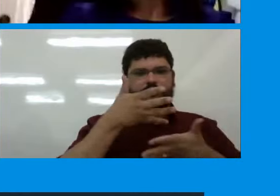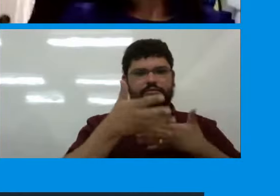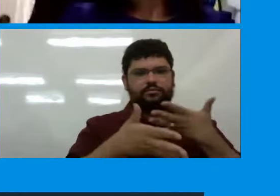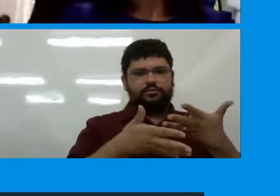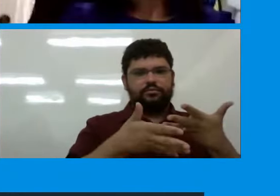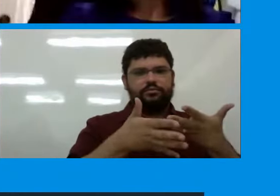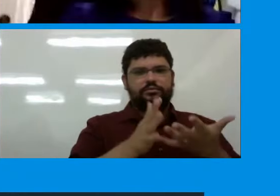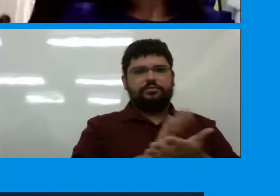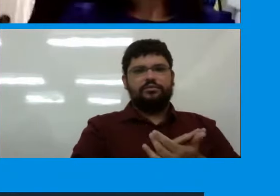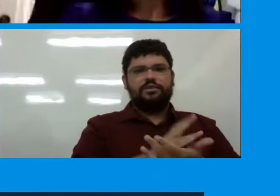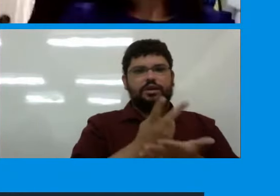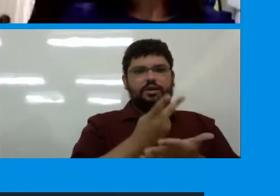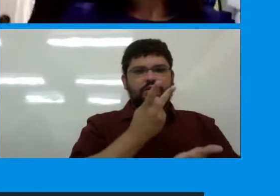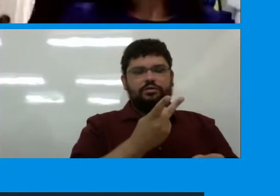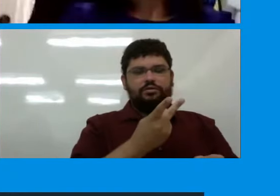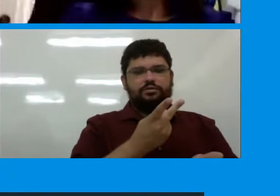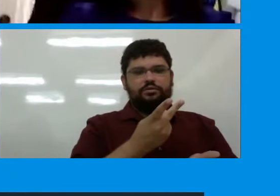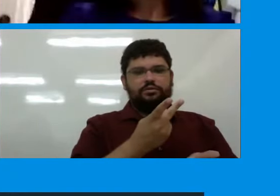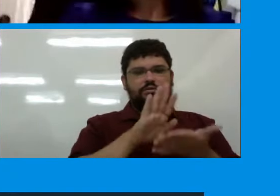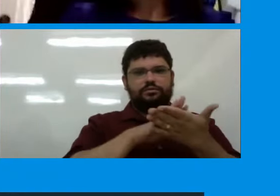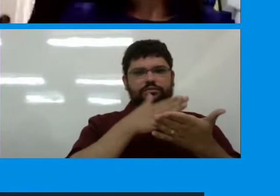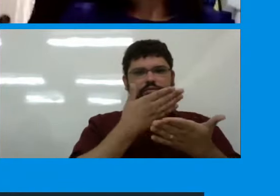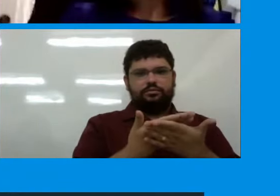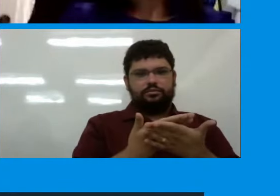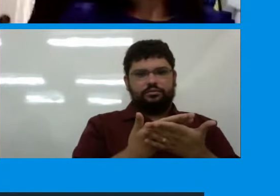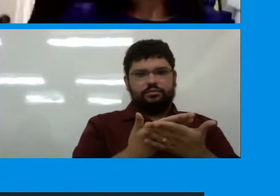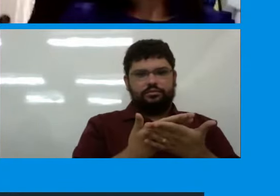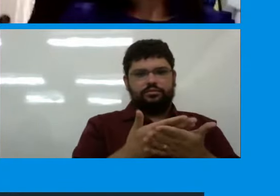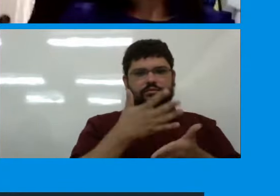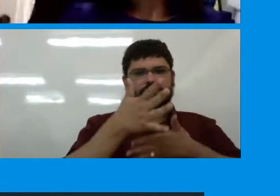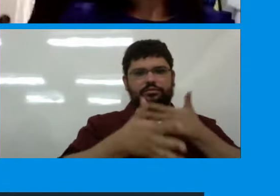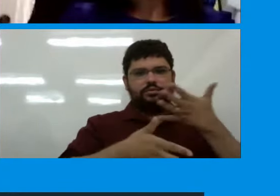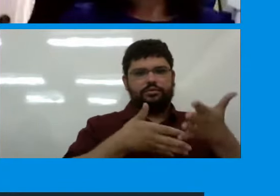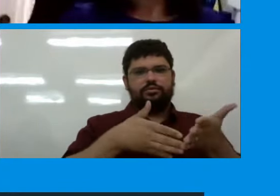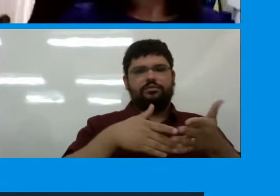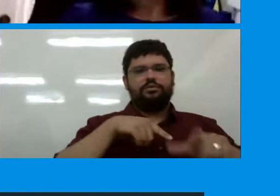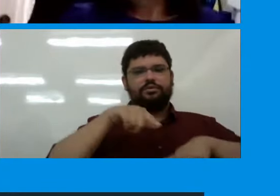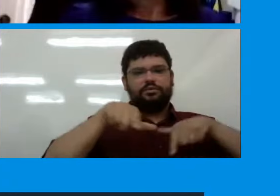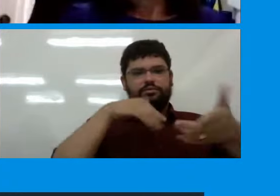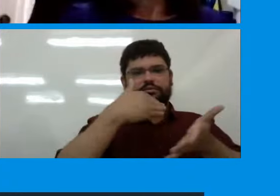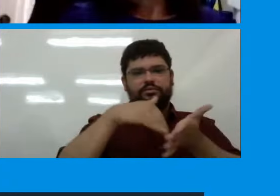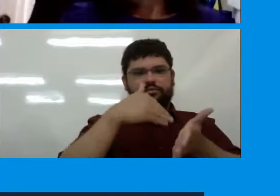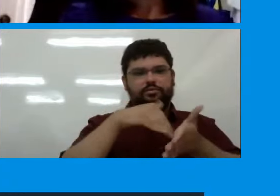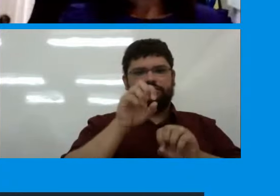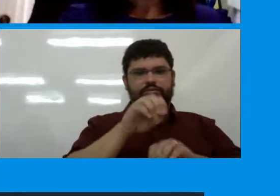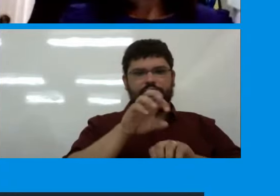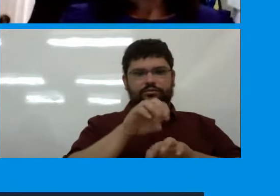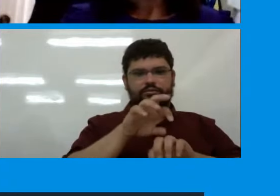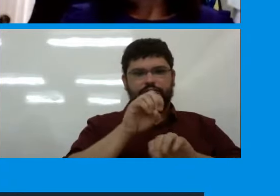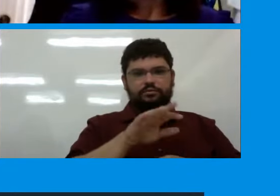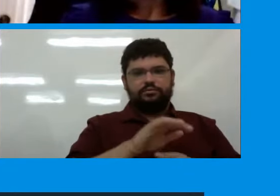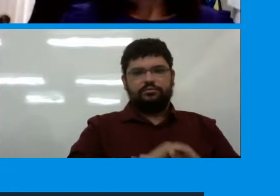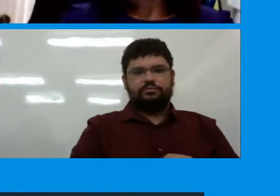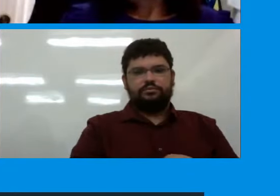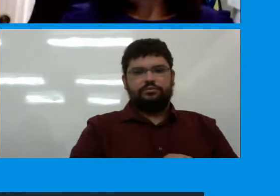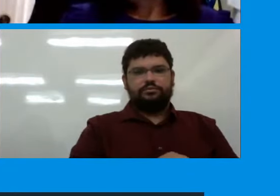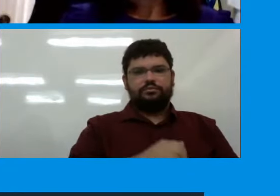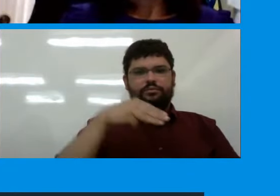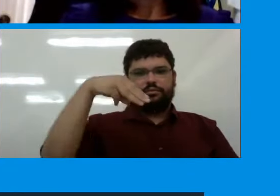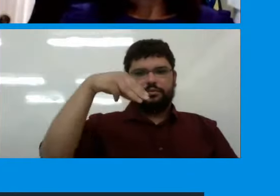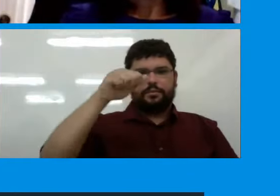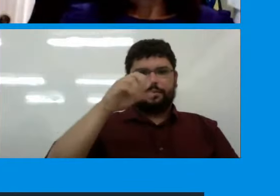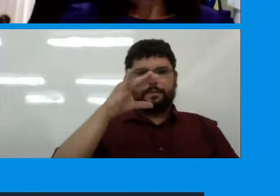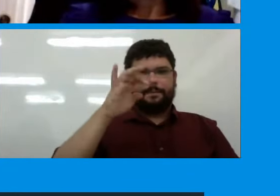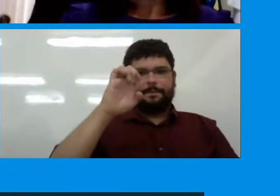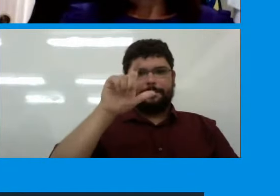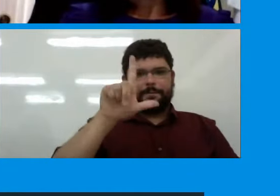está sendo feita pelo intérprete de Libras da Secretaria Municipal de Educação de Mossoró, Arthur